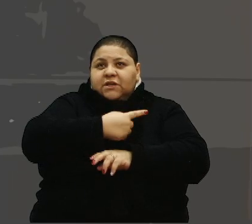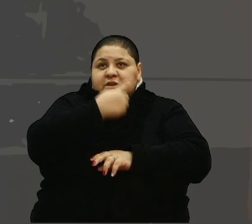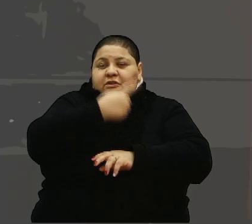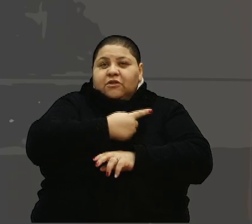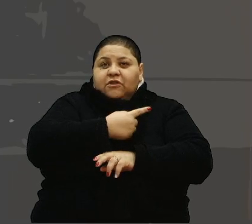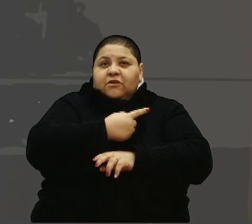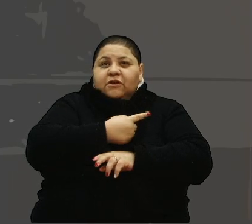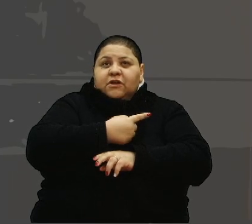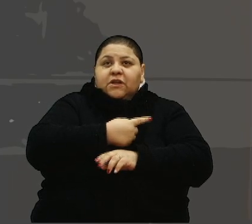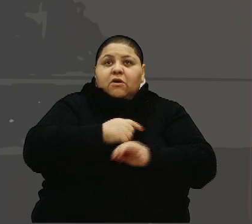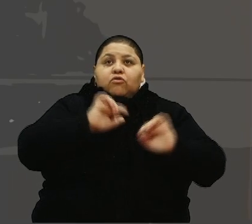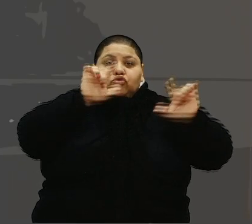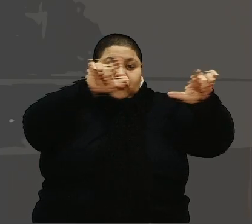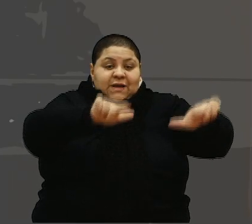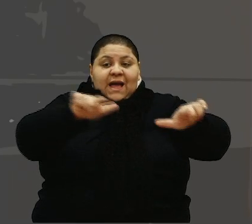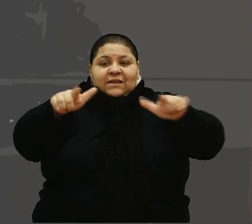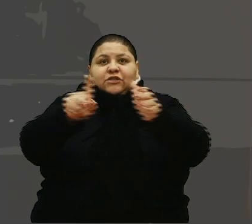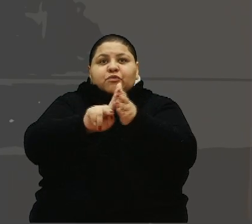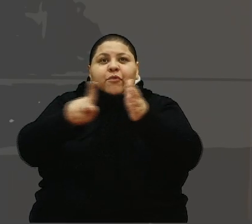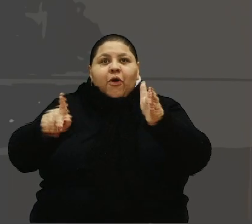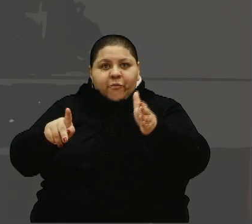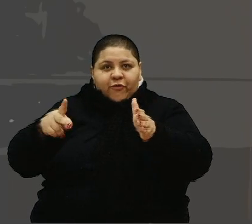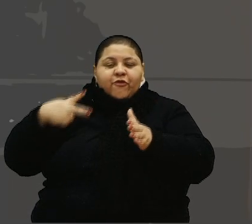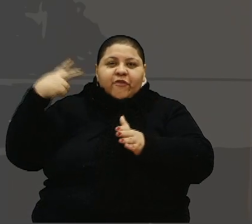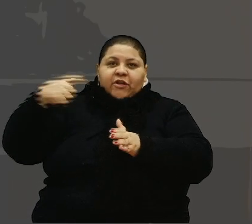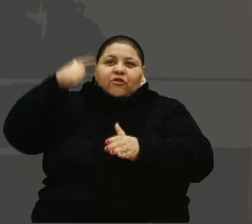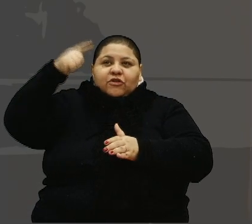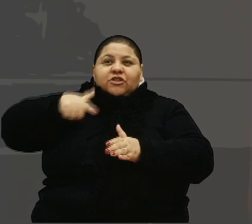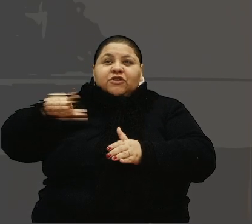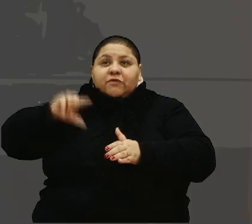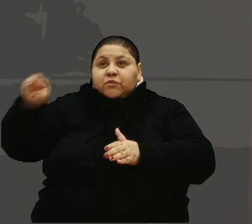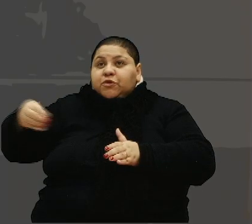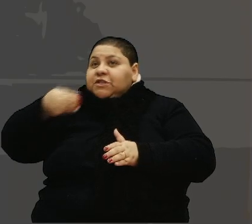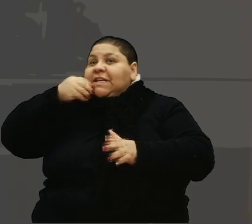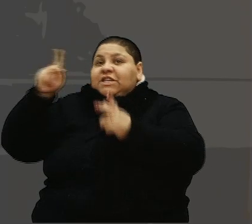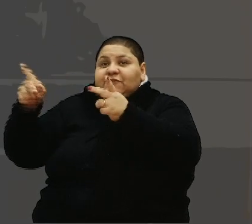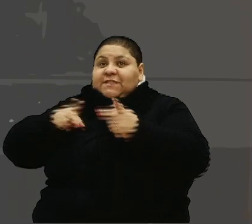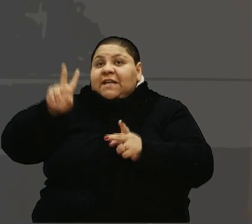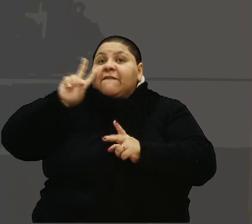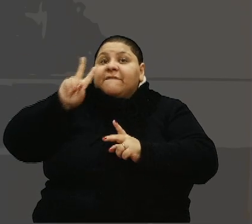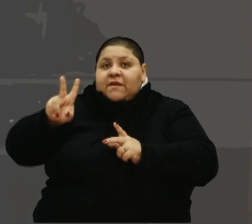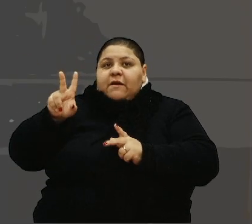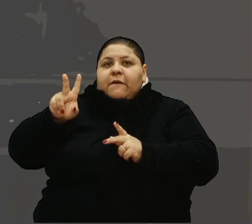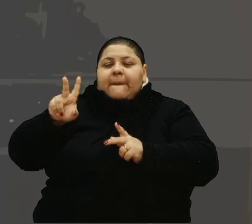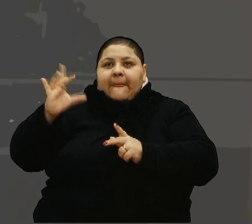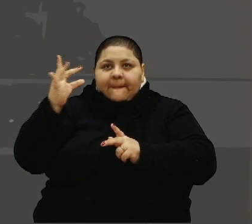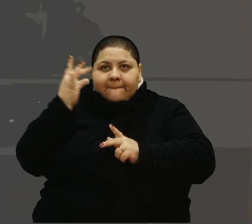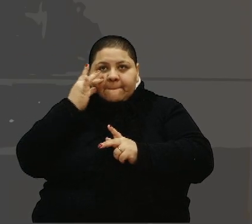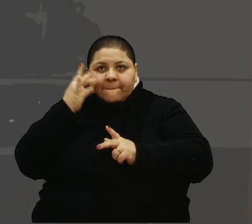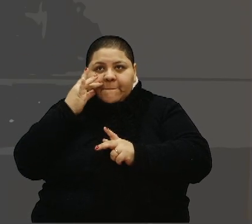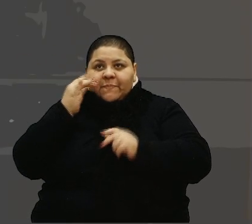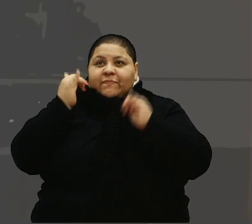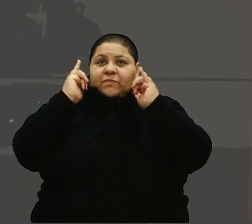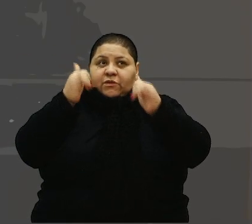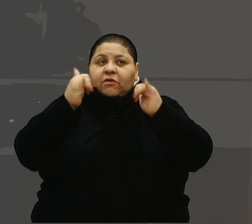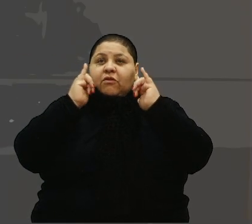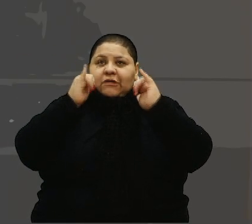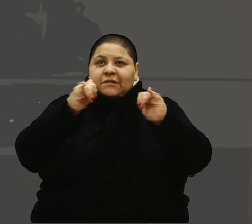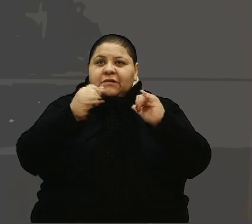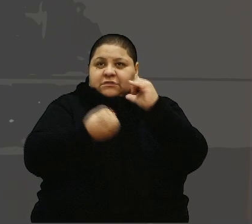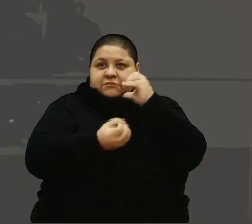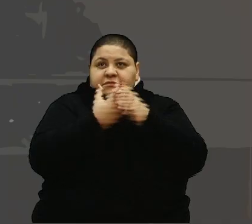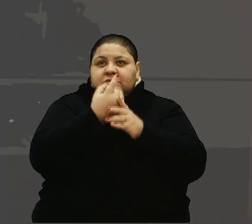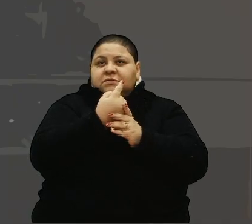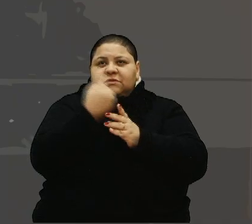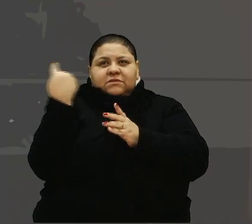Aqui as estações que o vereador Lucas tivemos a oportunidade de visitar, né, vereador Lucas? Os ônibus que estão sendo